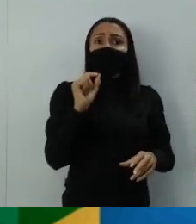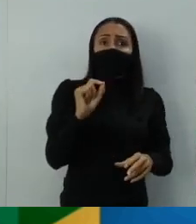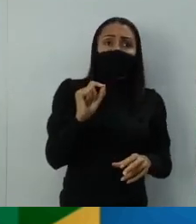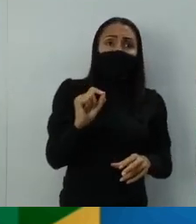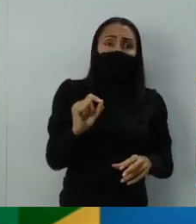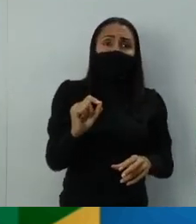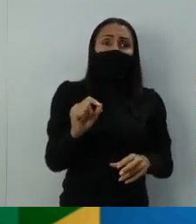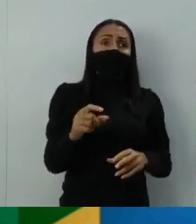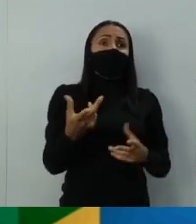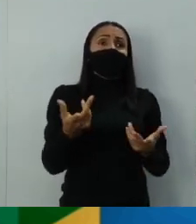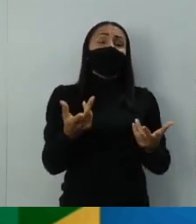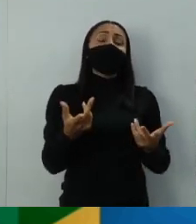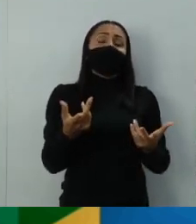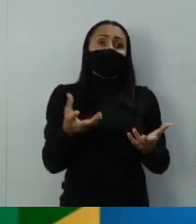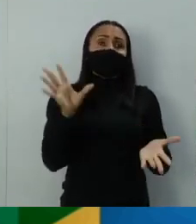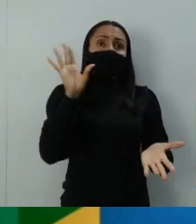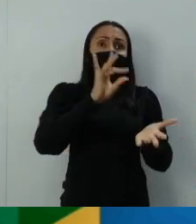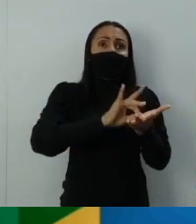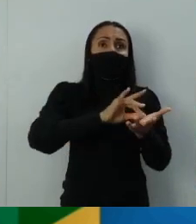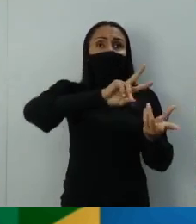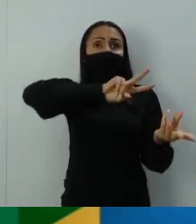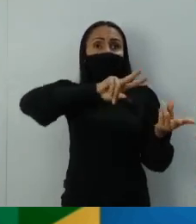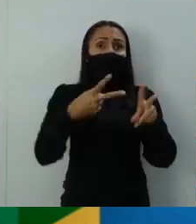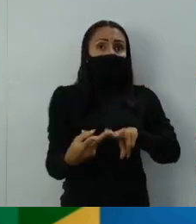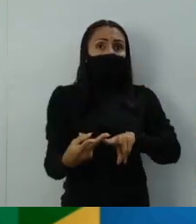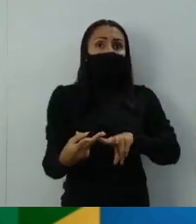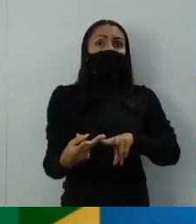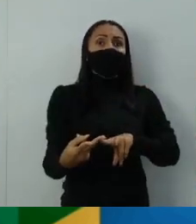forma invertida? Seria mais ou menos o seguinte: